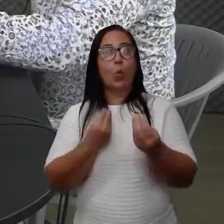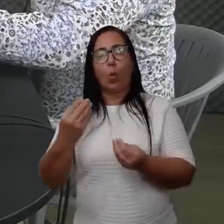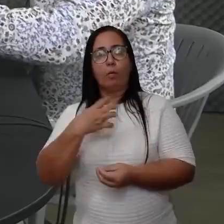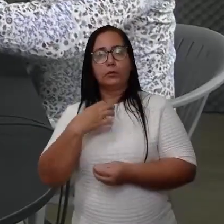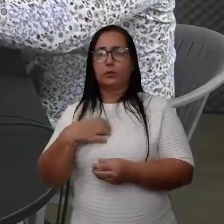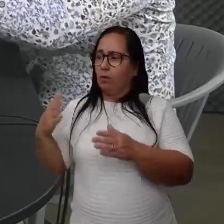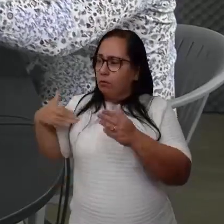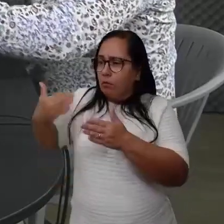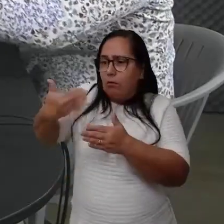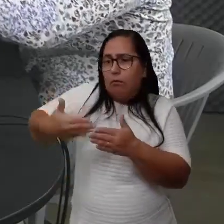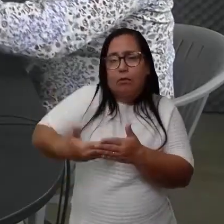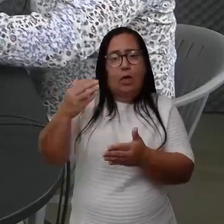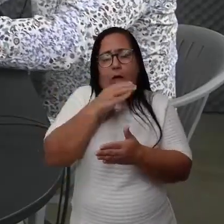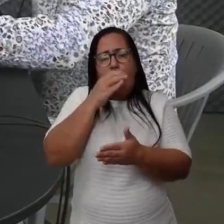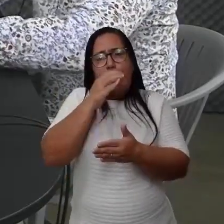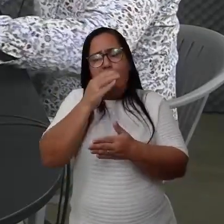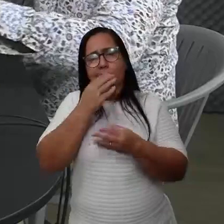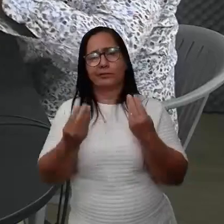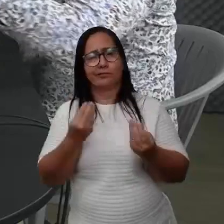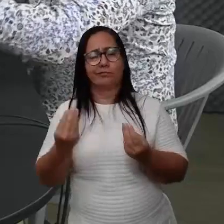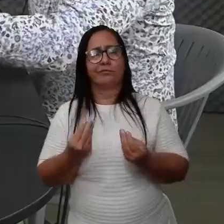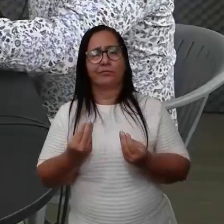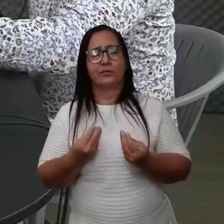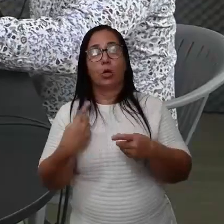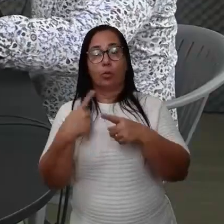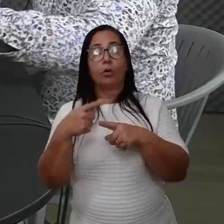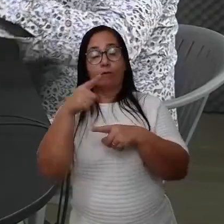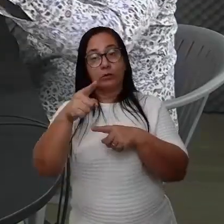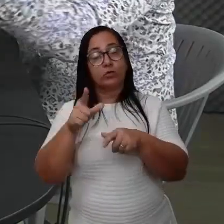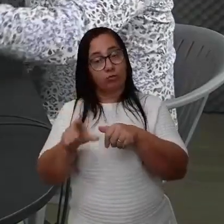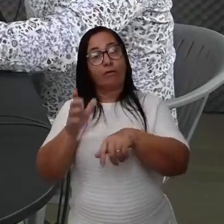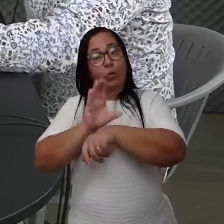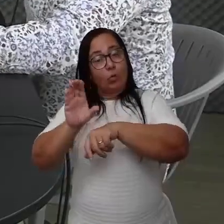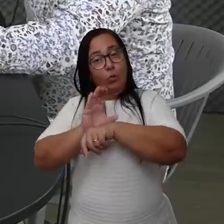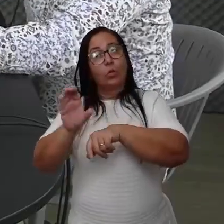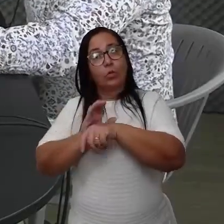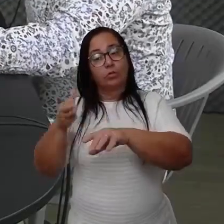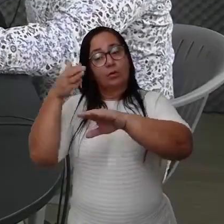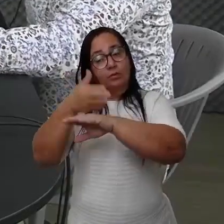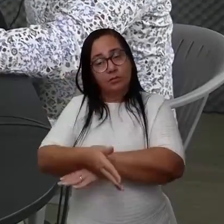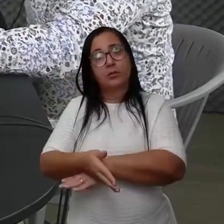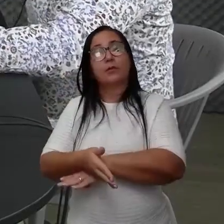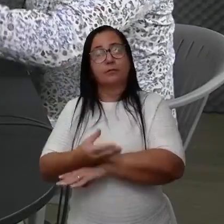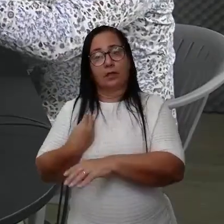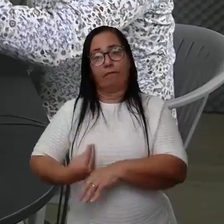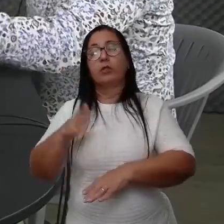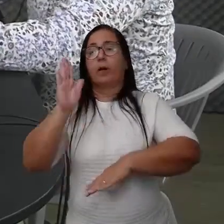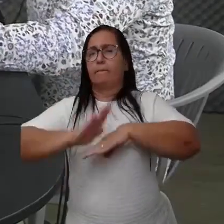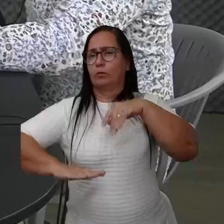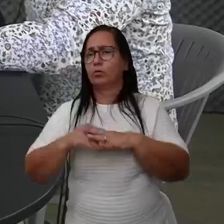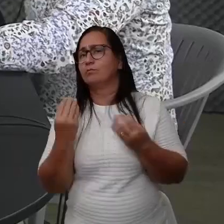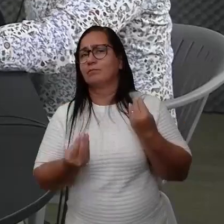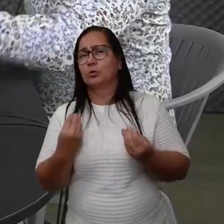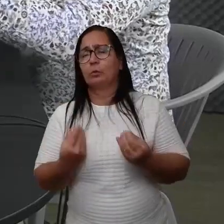vocês esse boom no meio do processo de vocês, que foi no processo de formação, no processo de entrada de vocês na vida profissional? Como é que foi